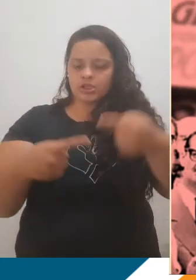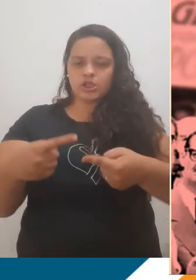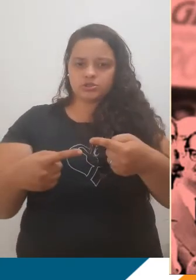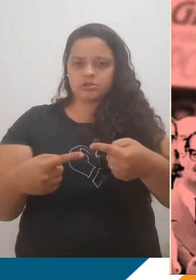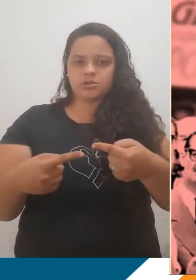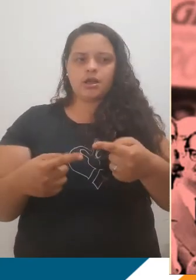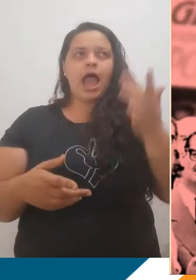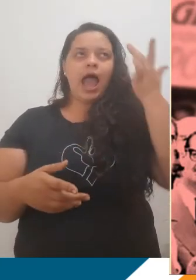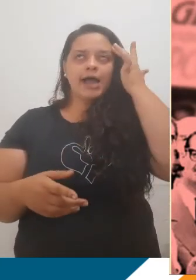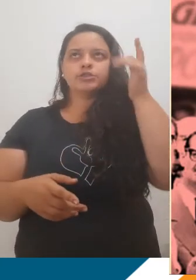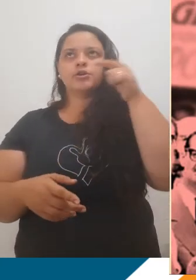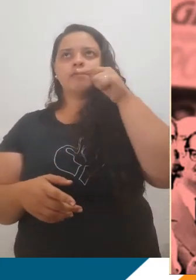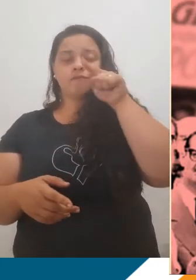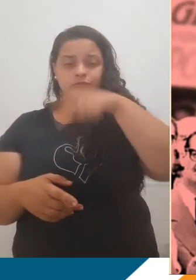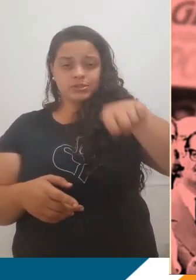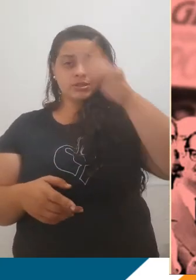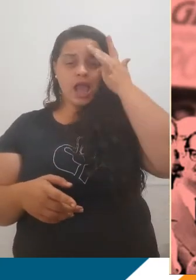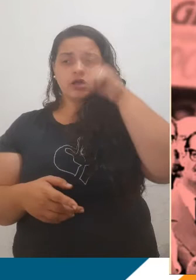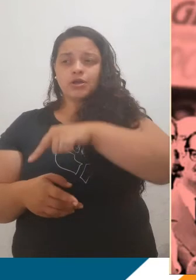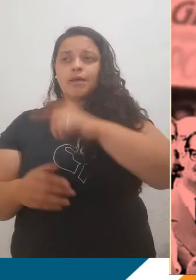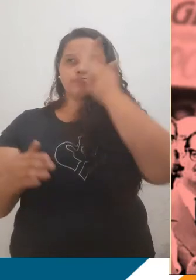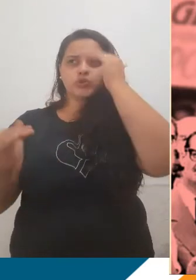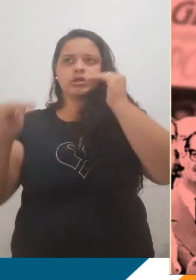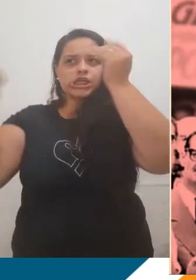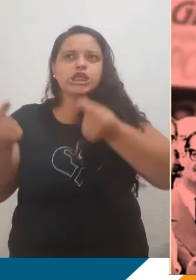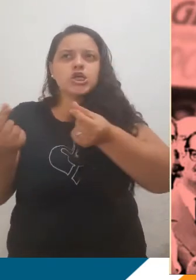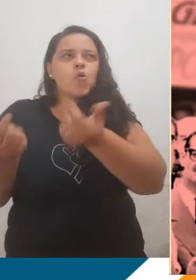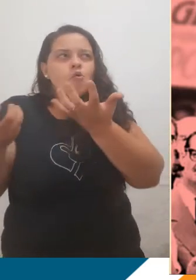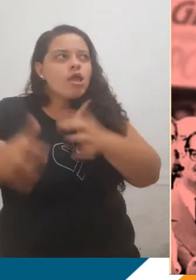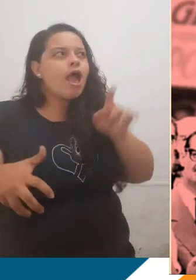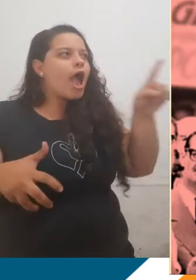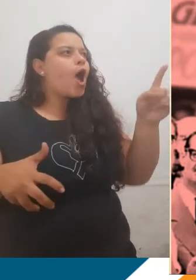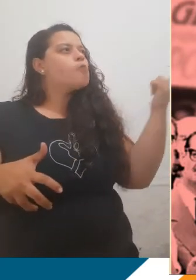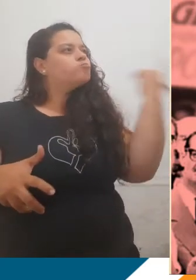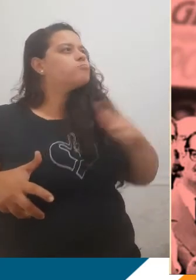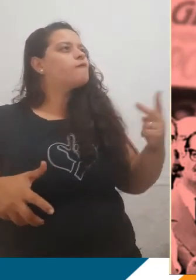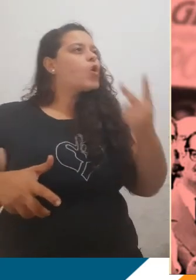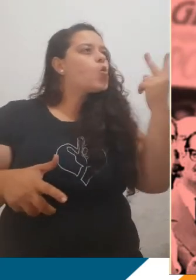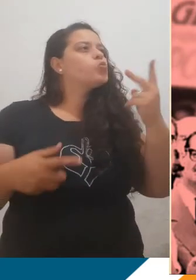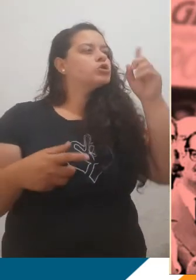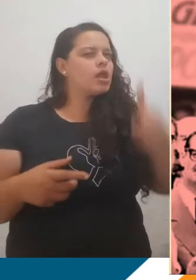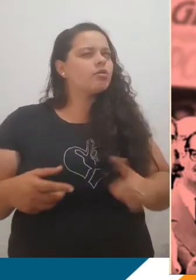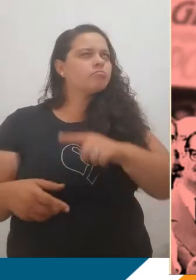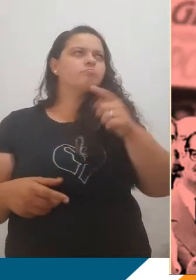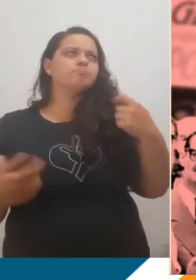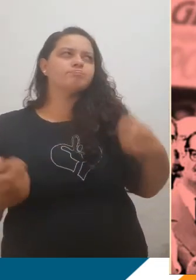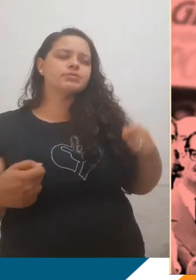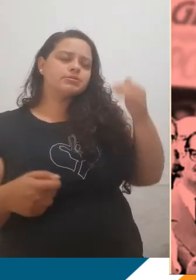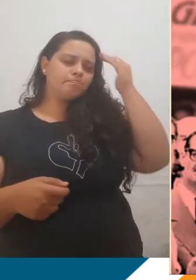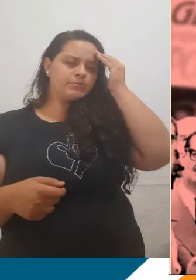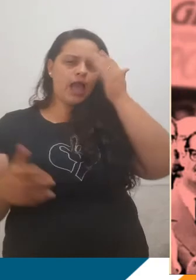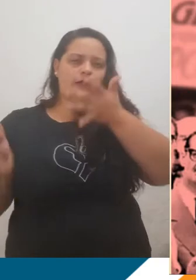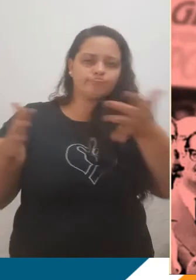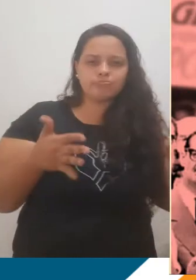gente tem uma insatisfação das elites que não querem que esses grupos consigam direitos? Vamos pensar nisso ao longo dessa